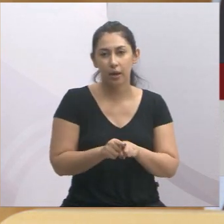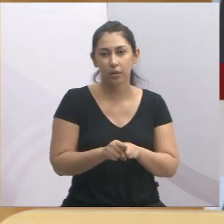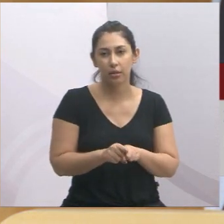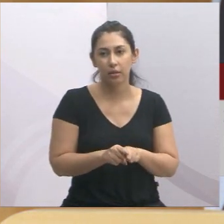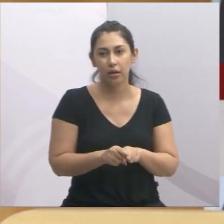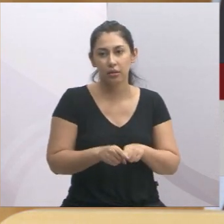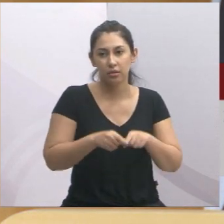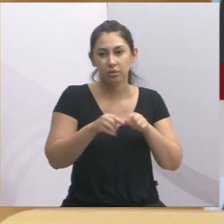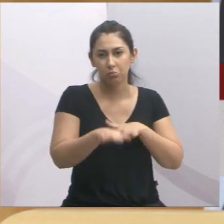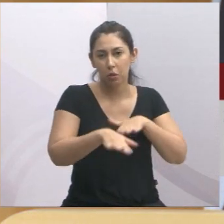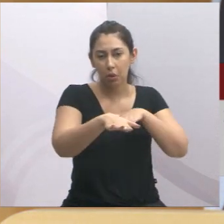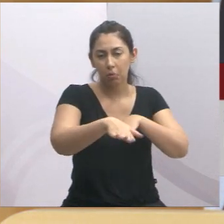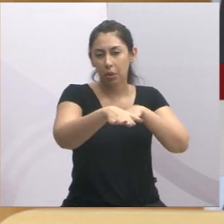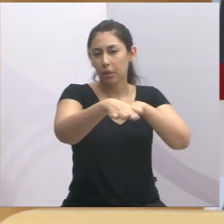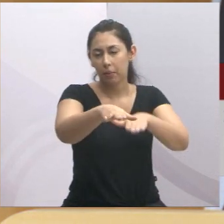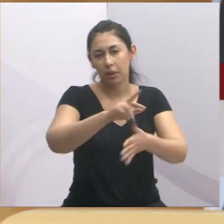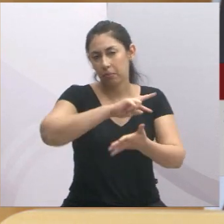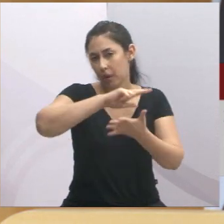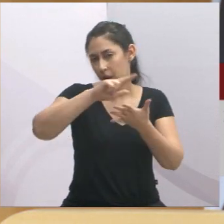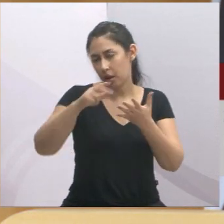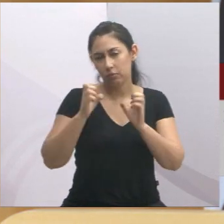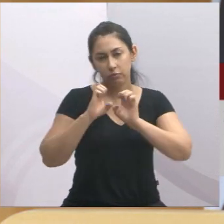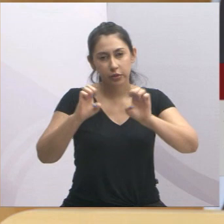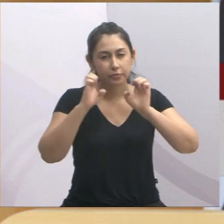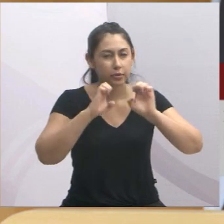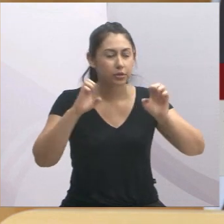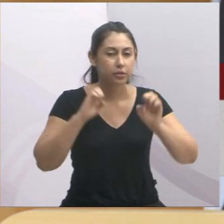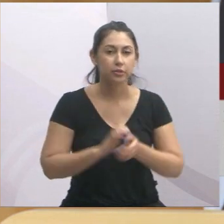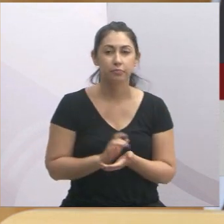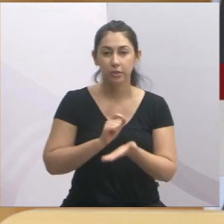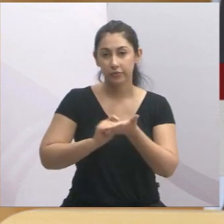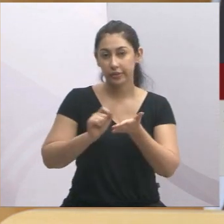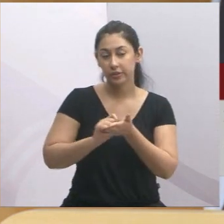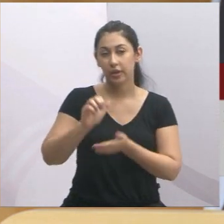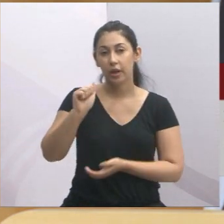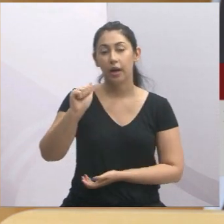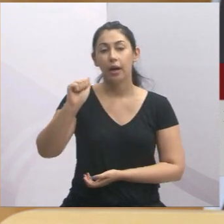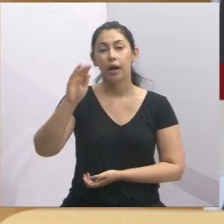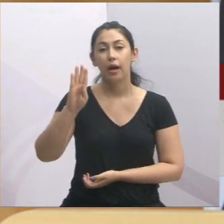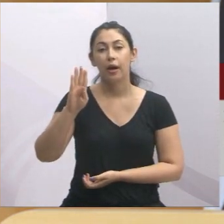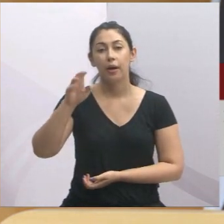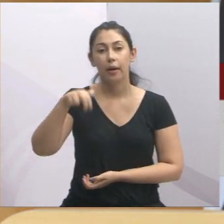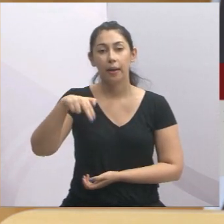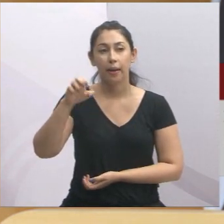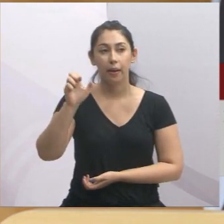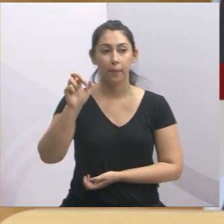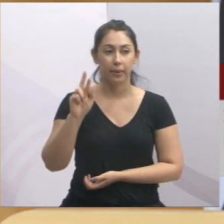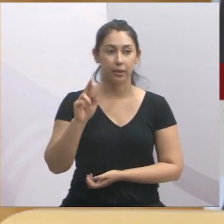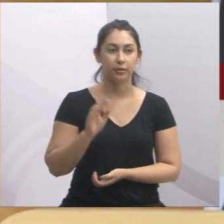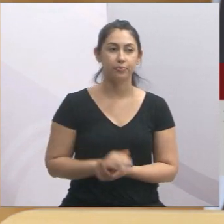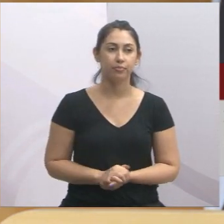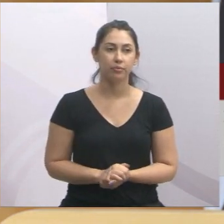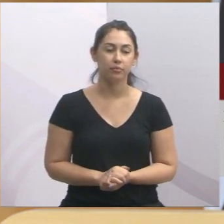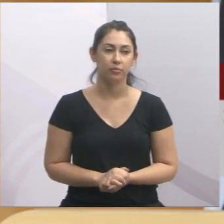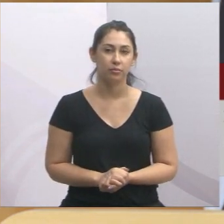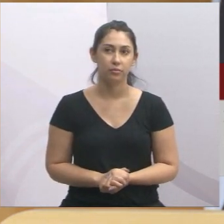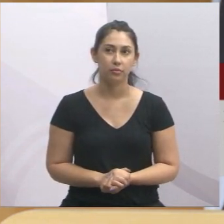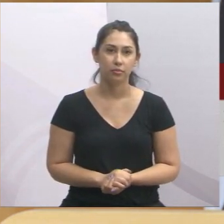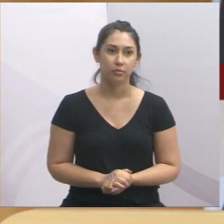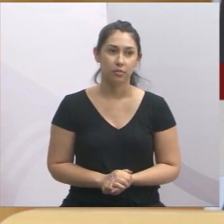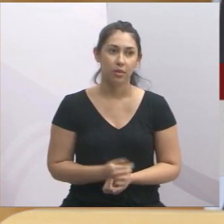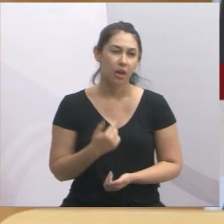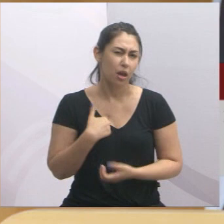trabalhos evangelísticos. Autoria: vereador Abner de Madureira. Eu vou aqui, enquanto